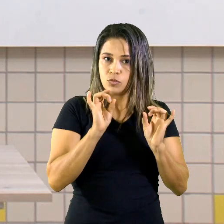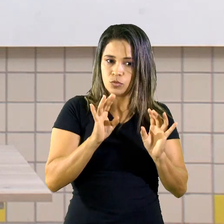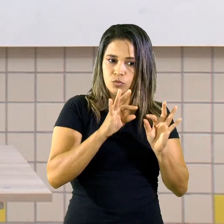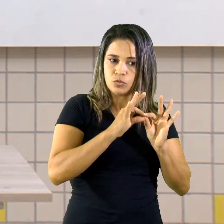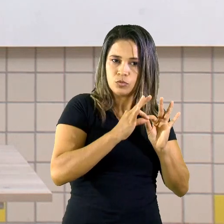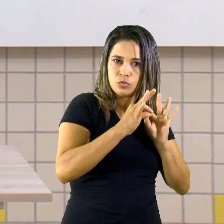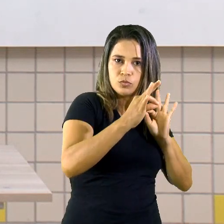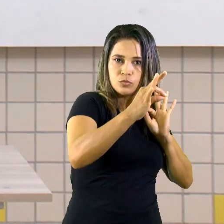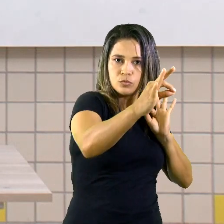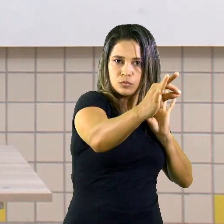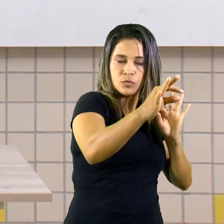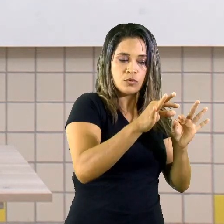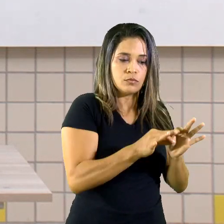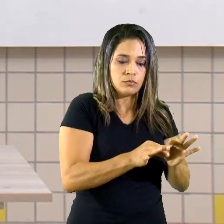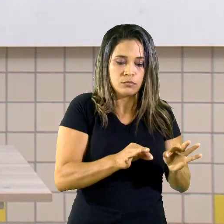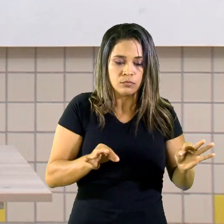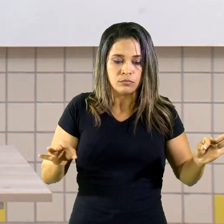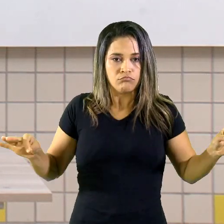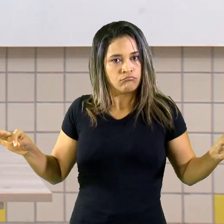largura e comprimento.